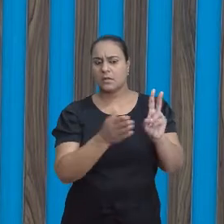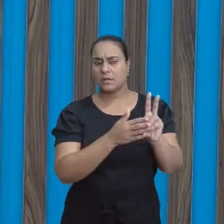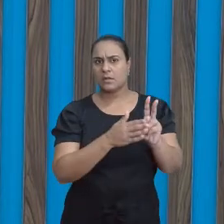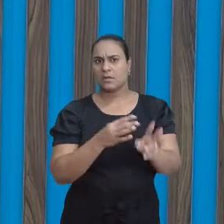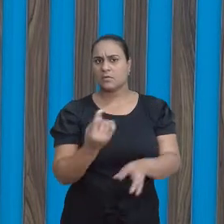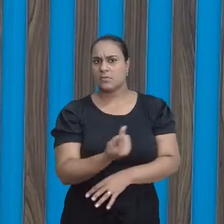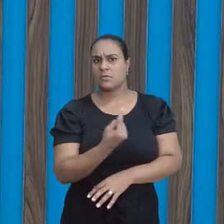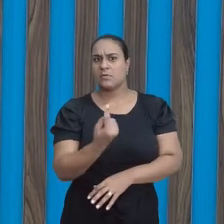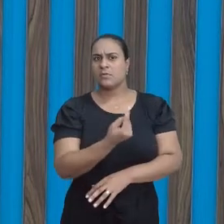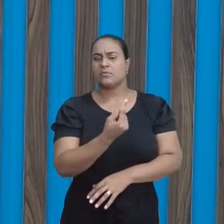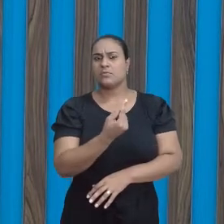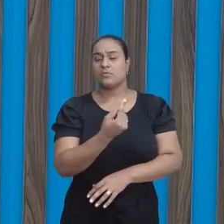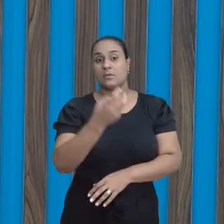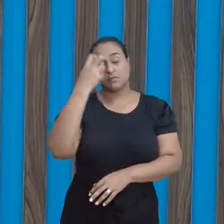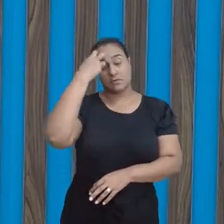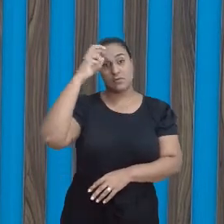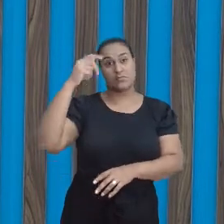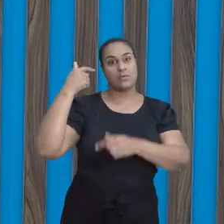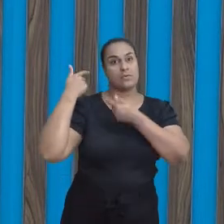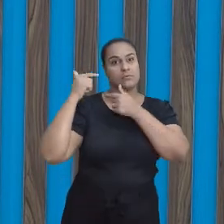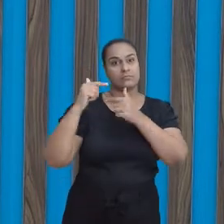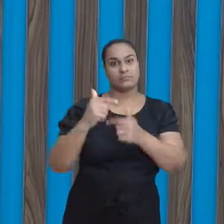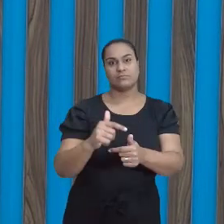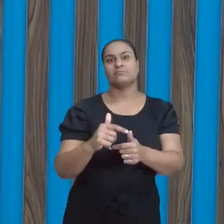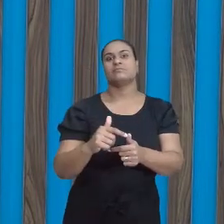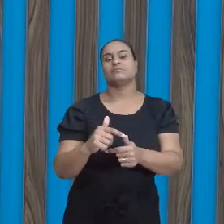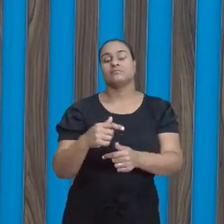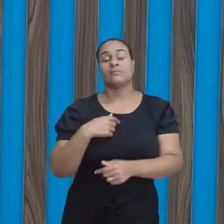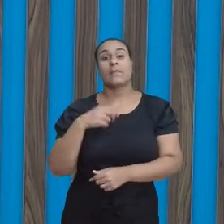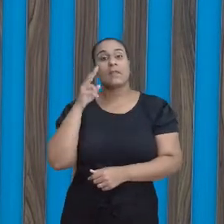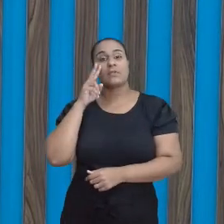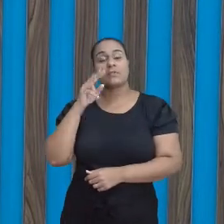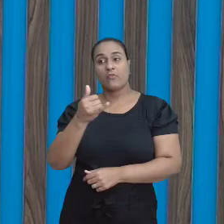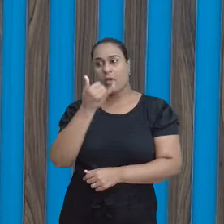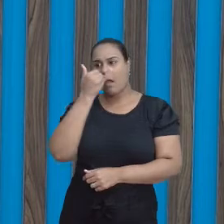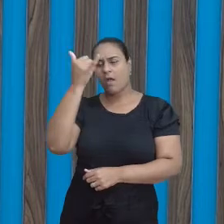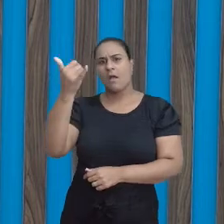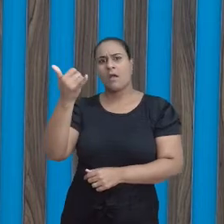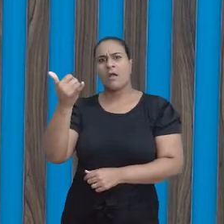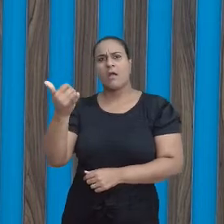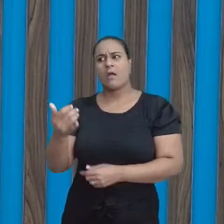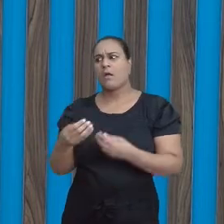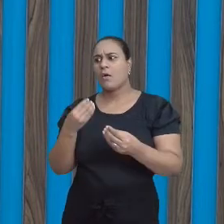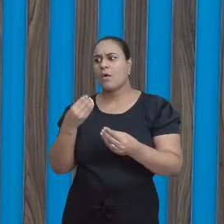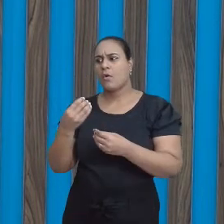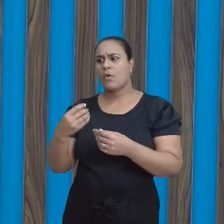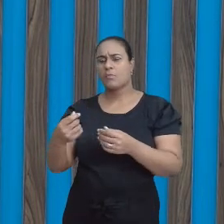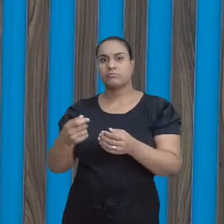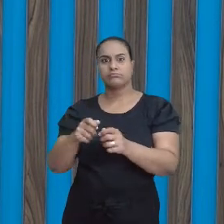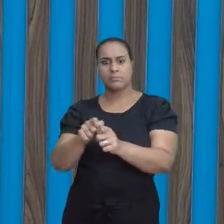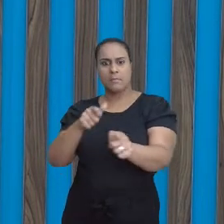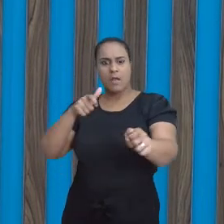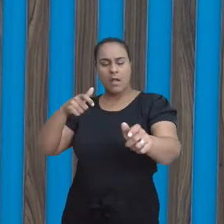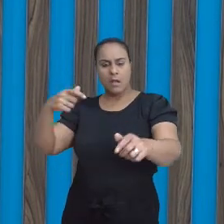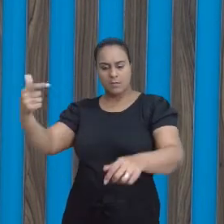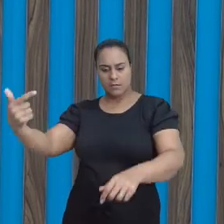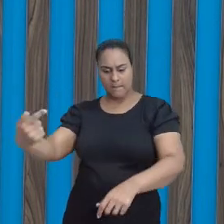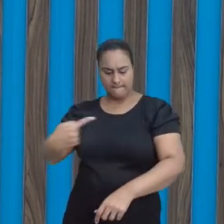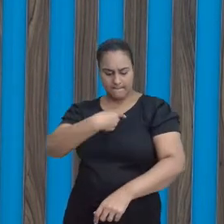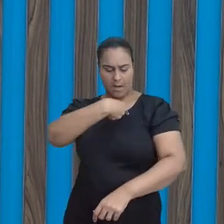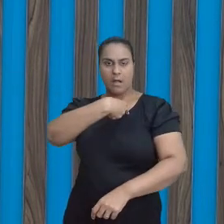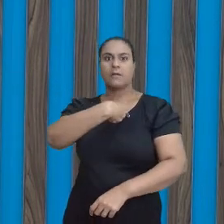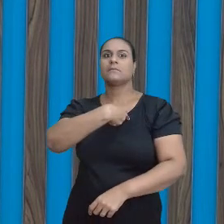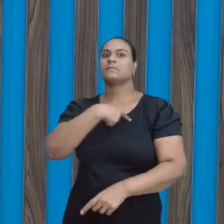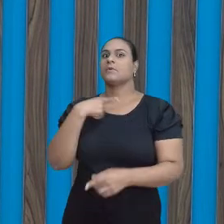cultura tradicional. E a gente viu esse acidente que aconteceu lá, ao pessoal de uma festa, porque nós invadimos o